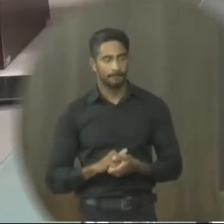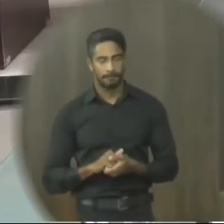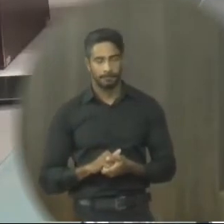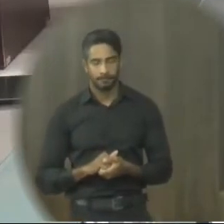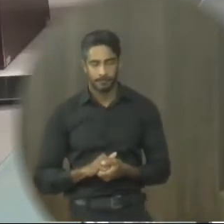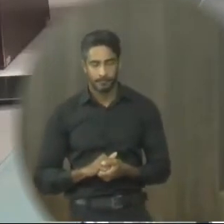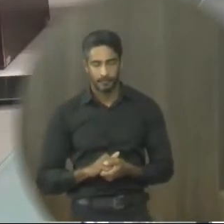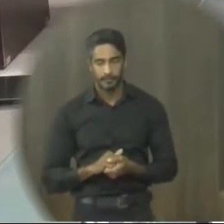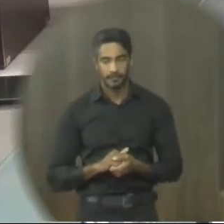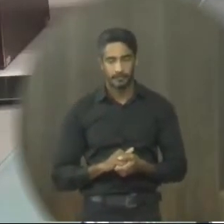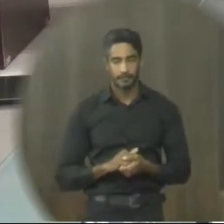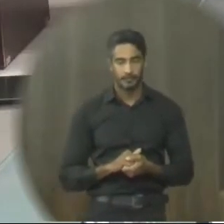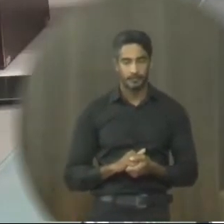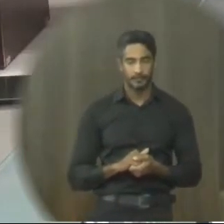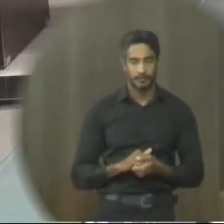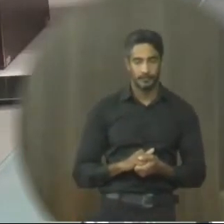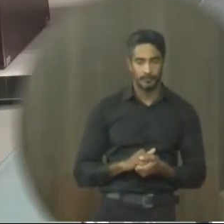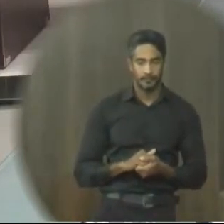viu?